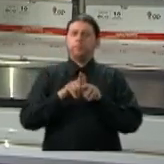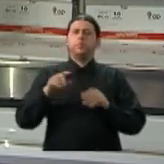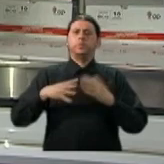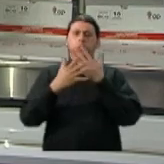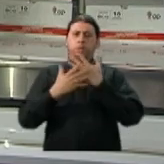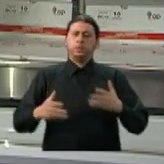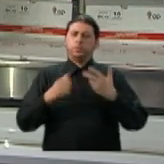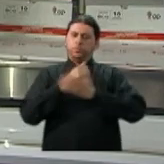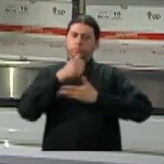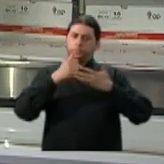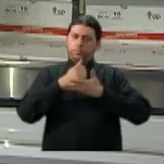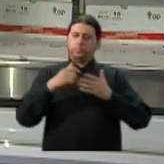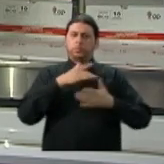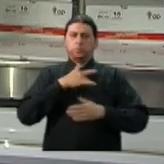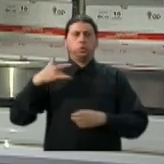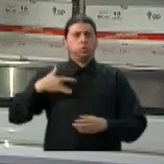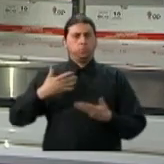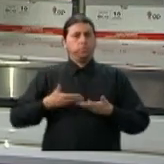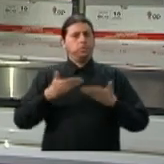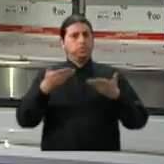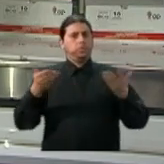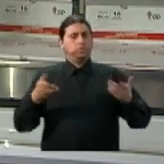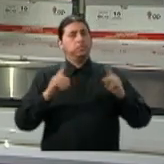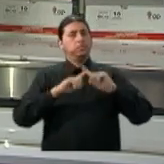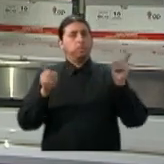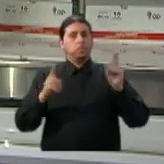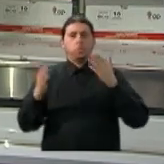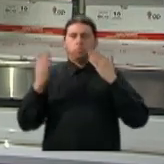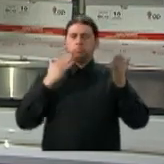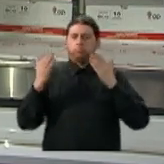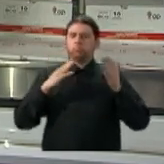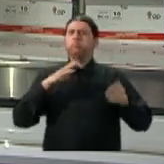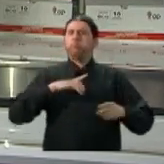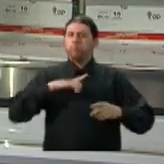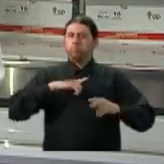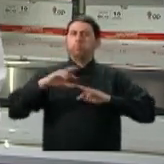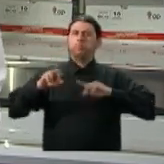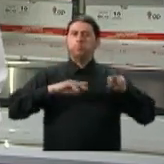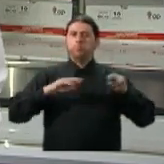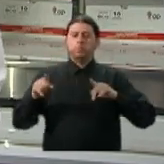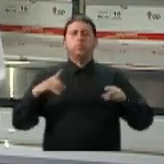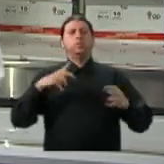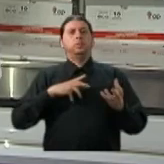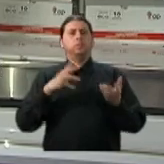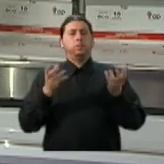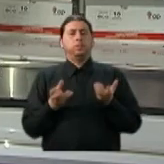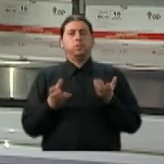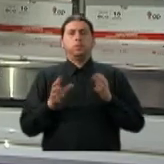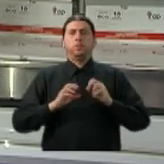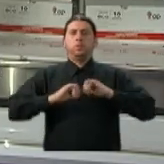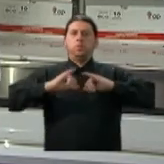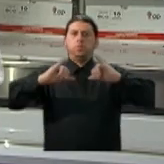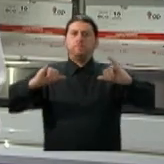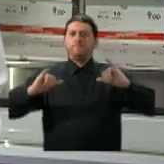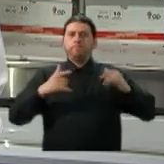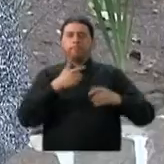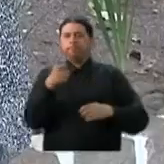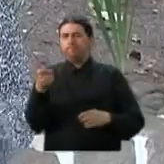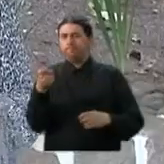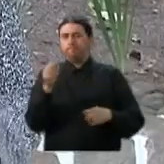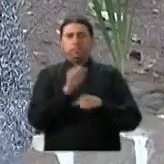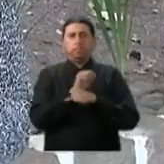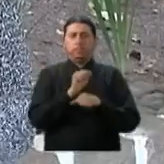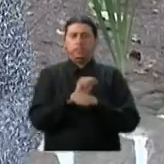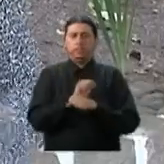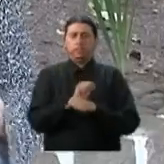saúde oferece a vacina, mas ela ainda causa muitas dúvidas e, por isso, a meta de cobertura não está sendo atingida.